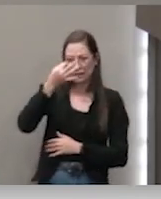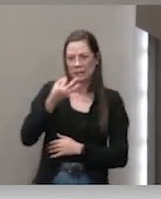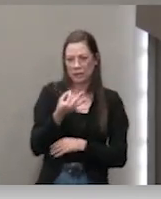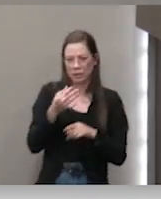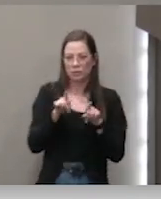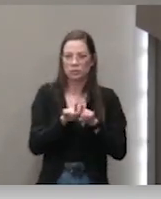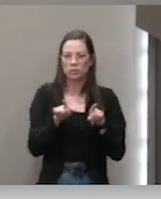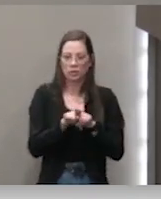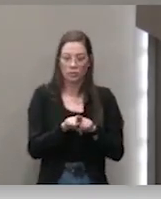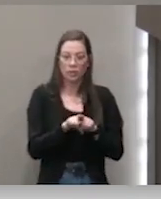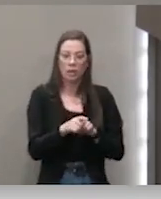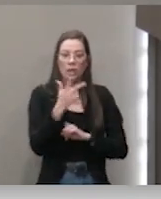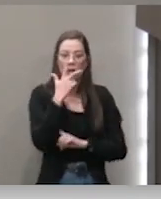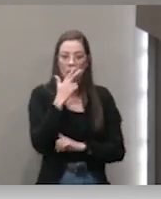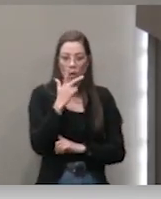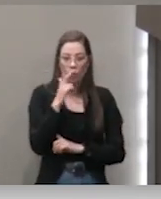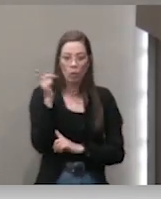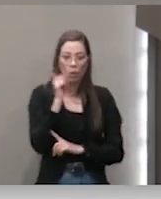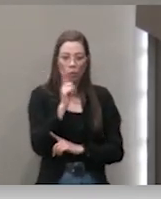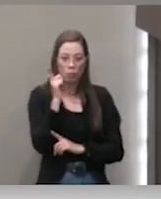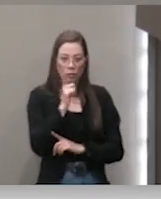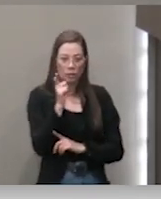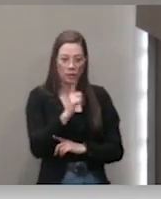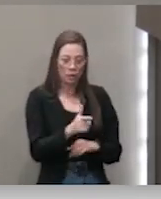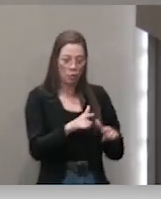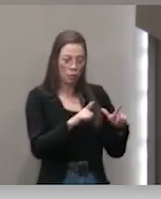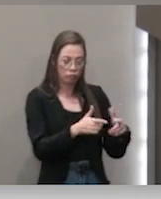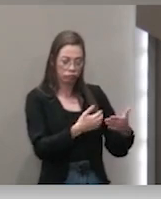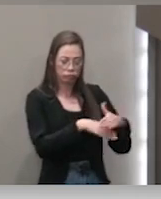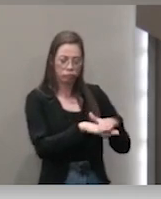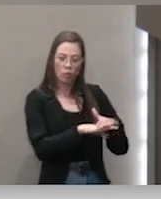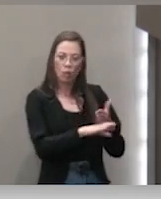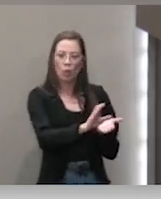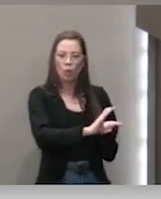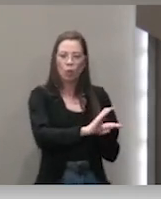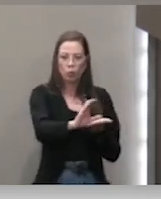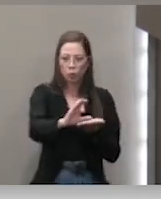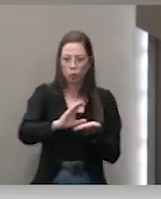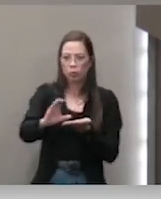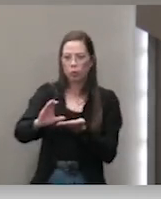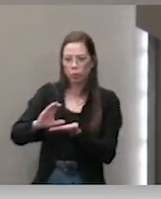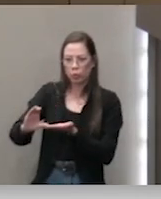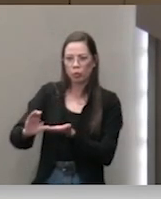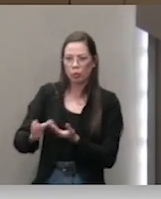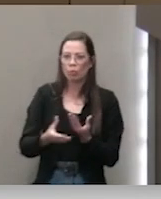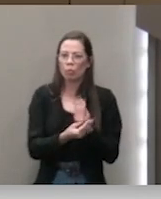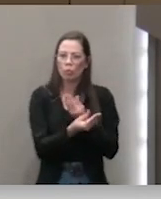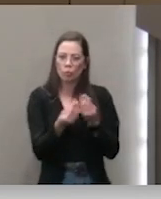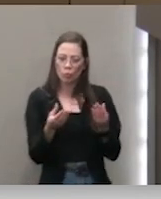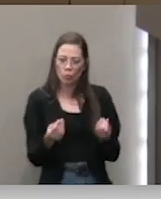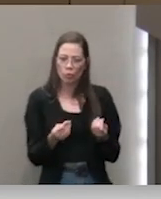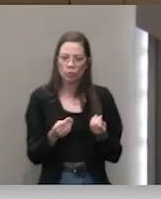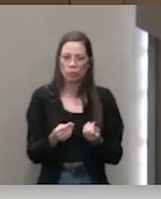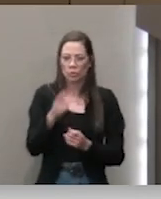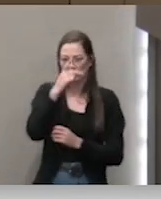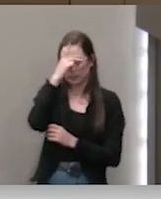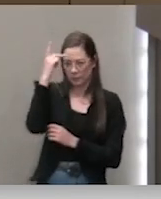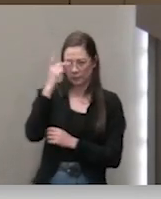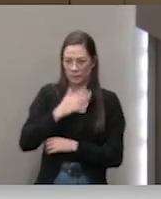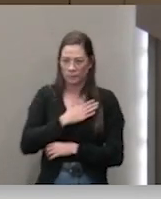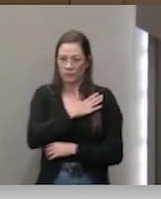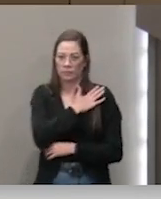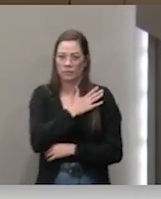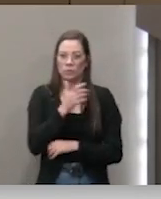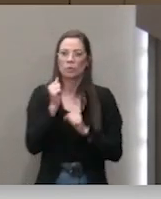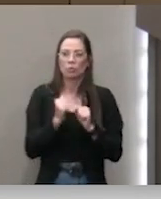para os cofres públicos. E temos muitos militares que estão aí na reserva, que estão afastados, que